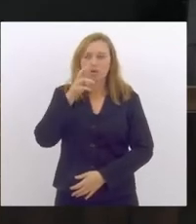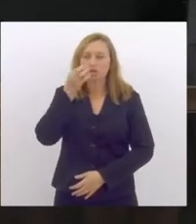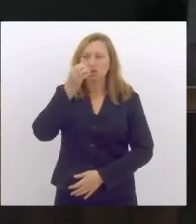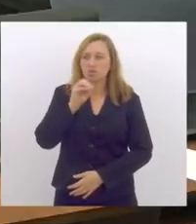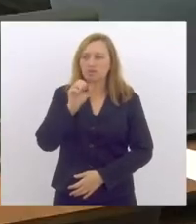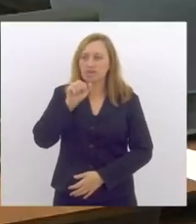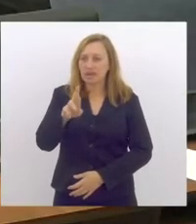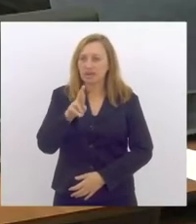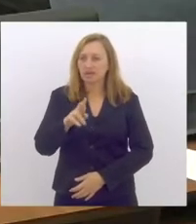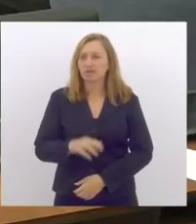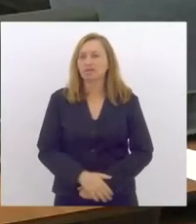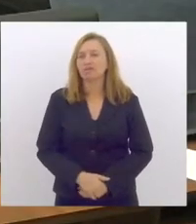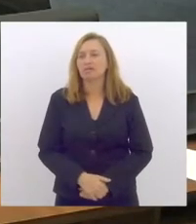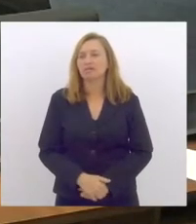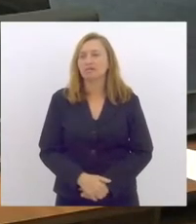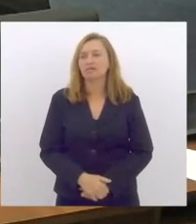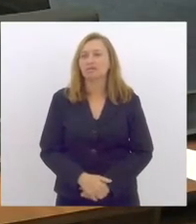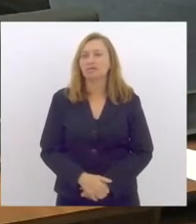Bacelar.